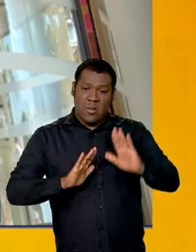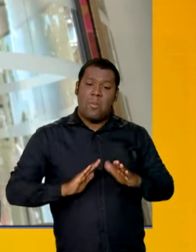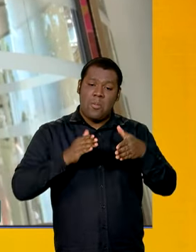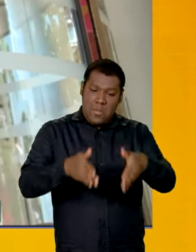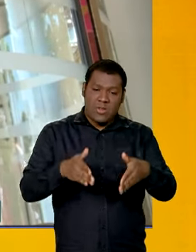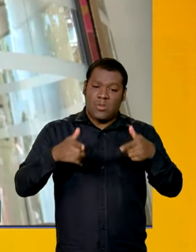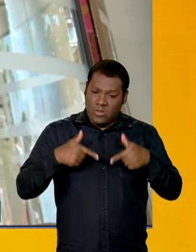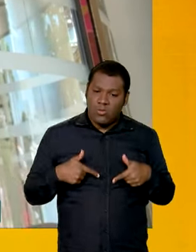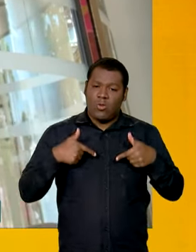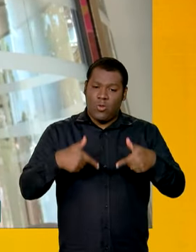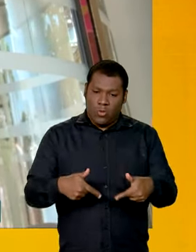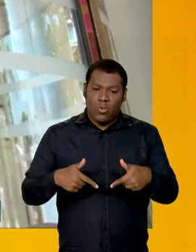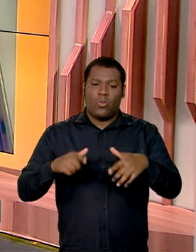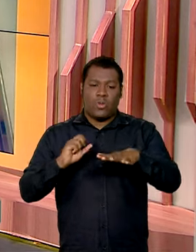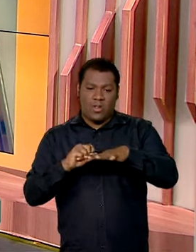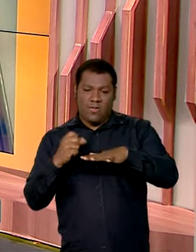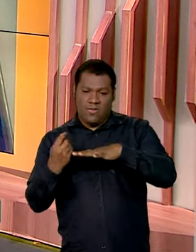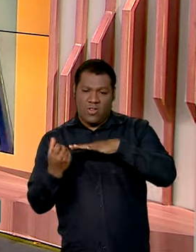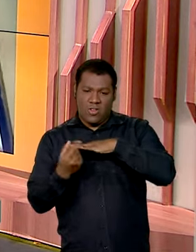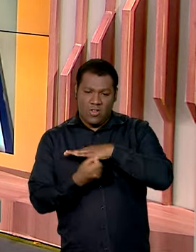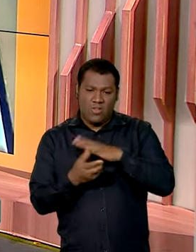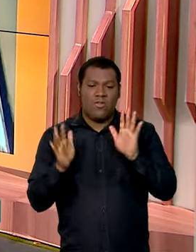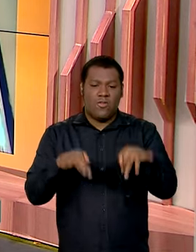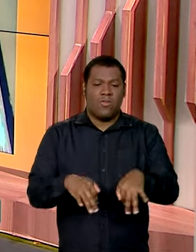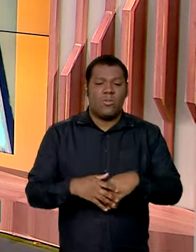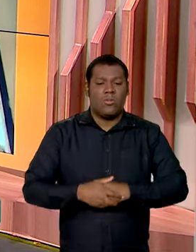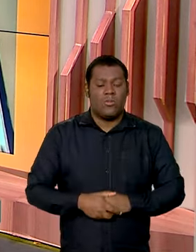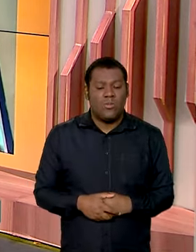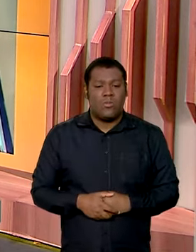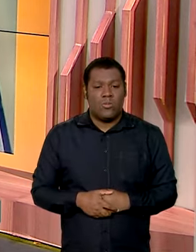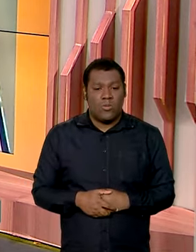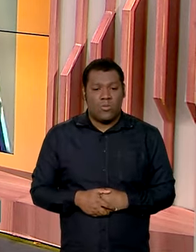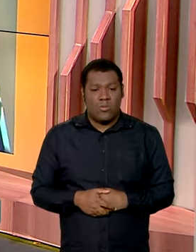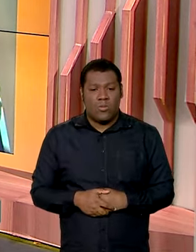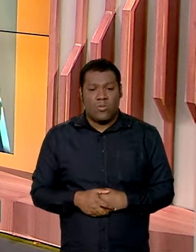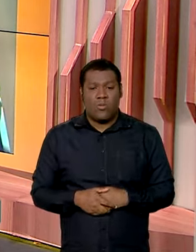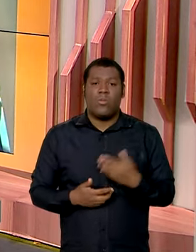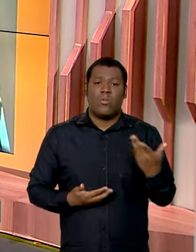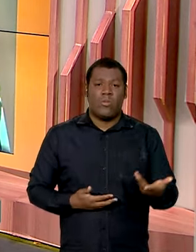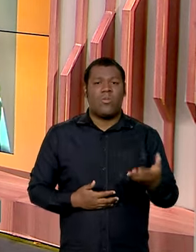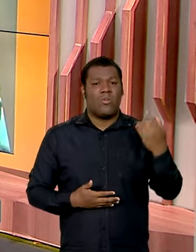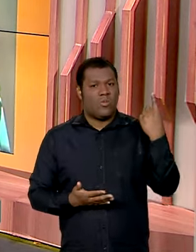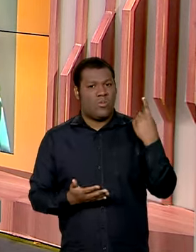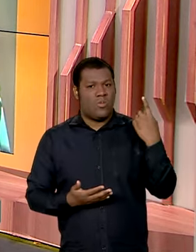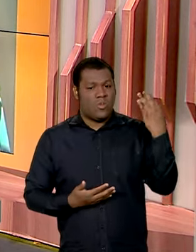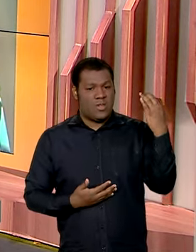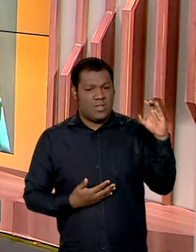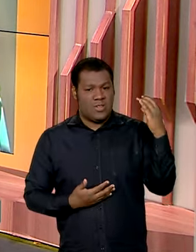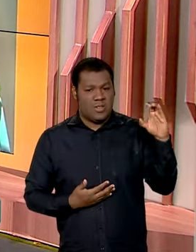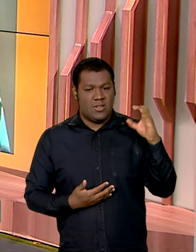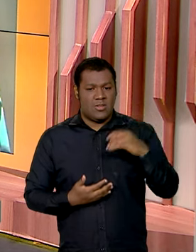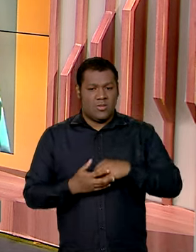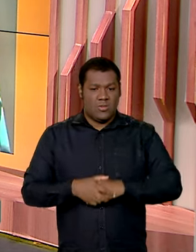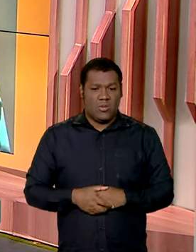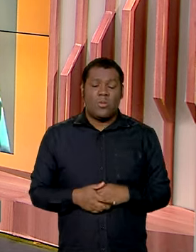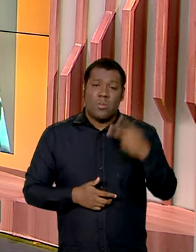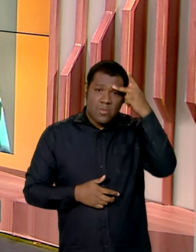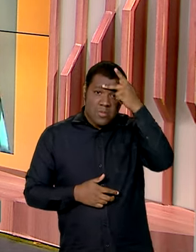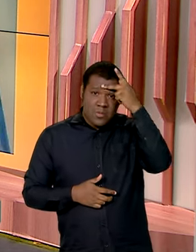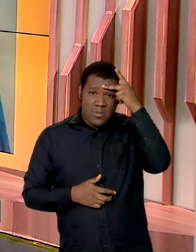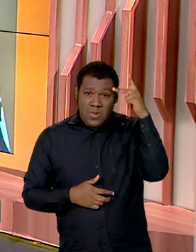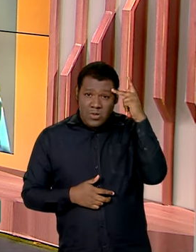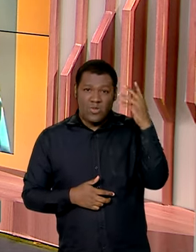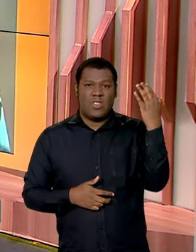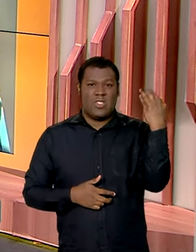nesse processo. Achei interessante o senhor falar do comprometimento da ciência, até porque cientistas aí de todo o